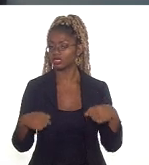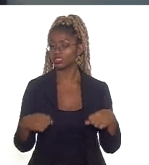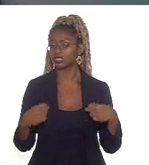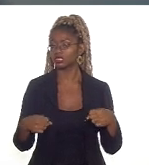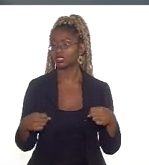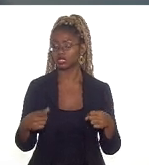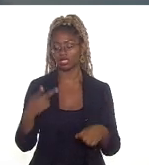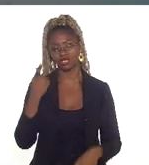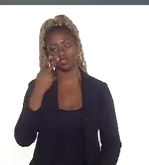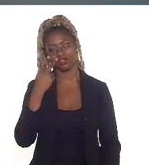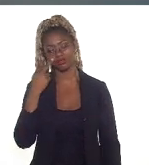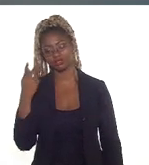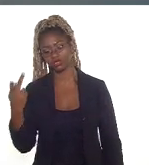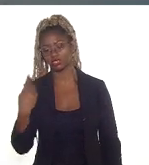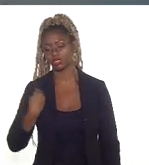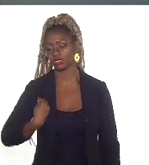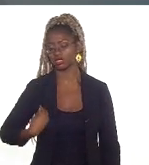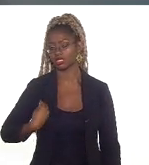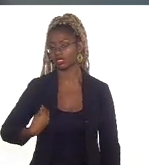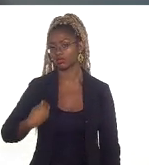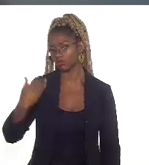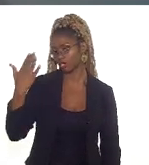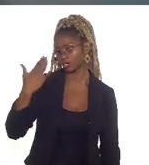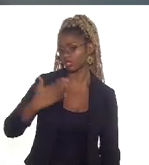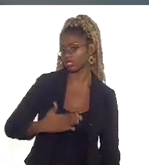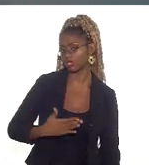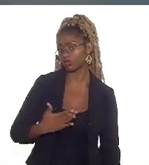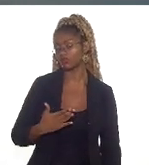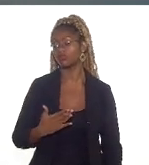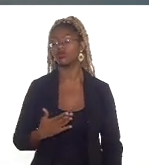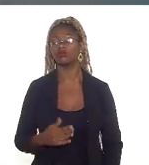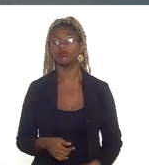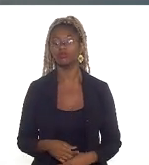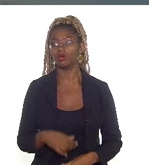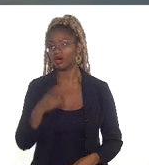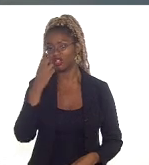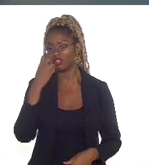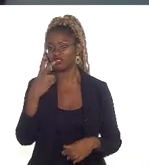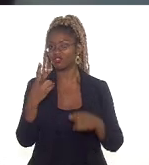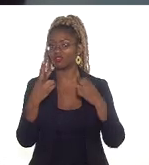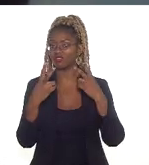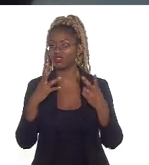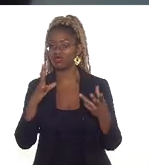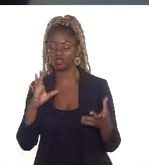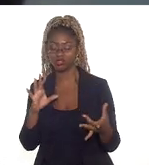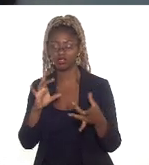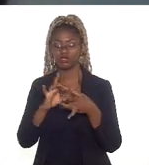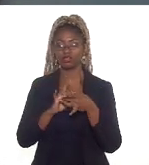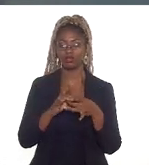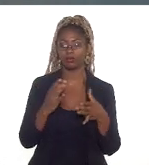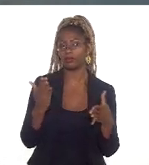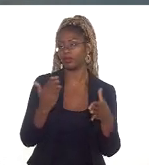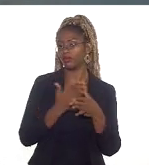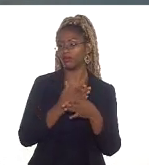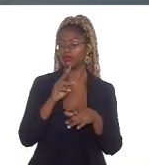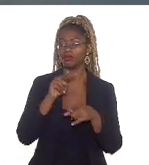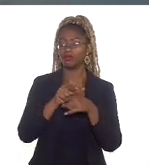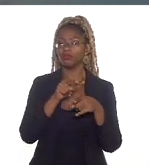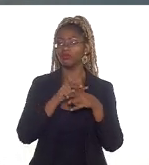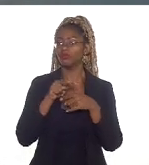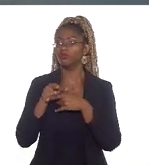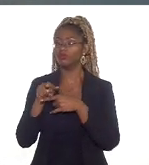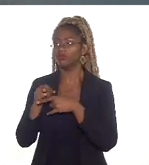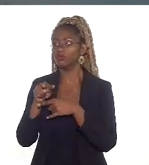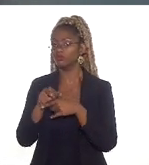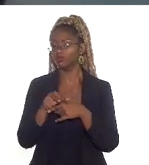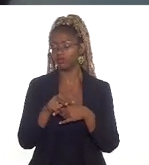de uma visita presencial para verificação de algo ligado ao processo de fiscalização. Seria